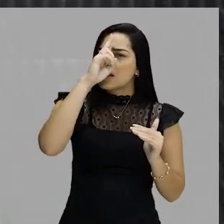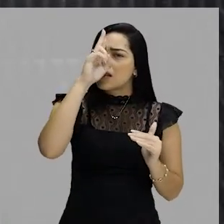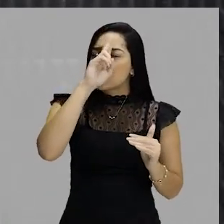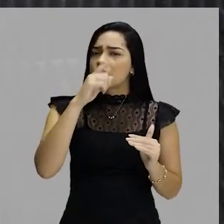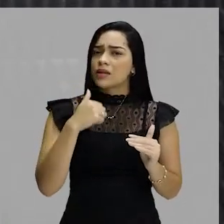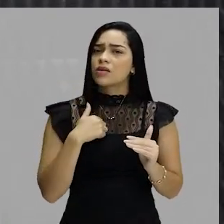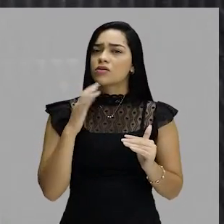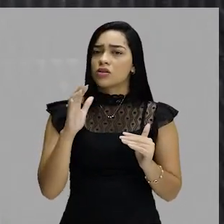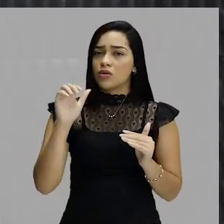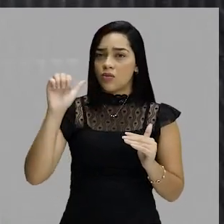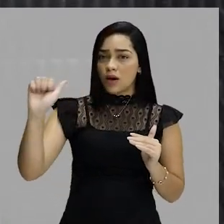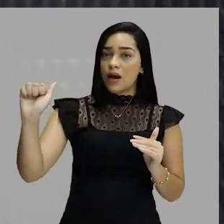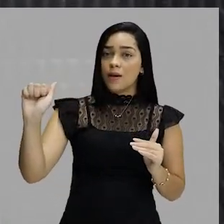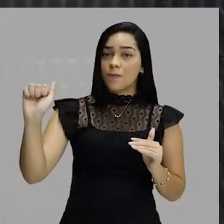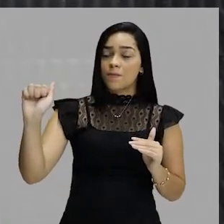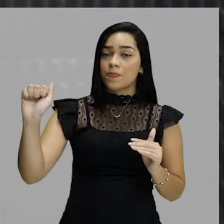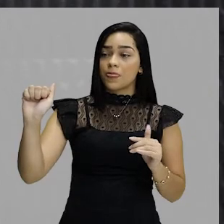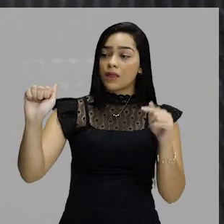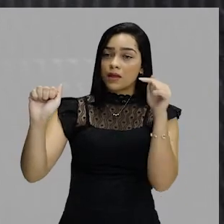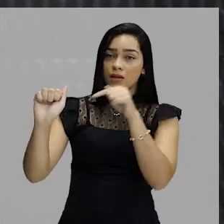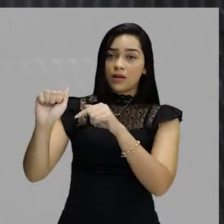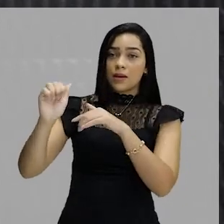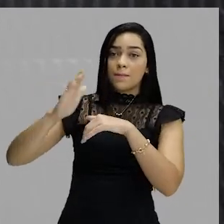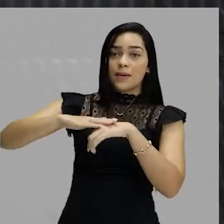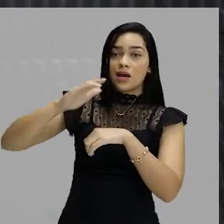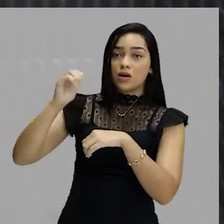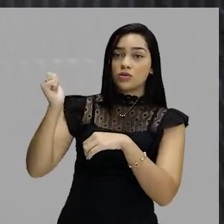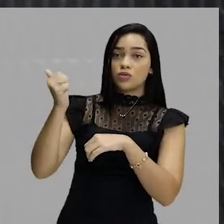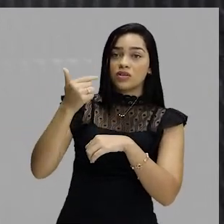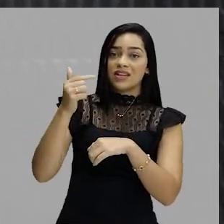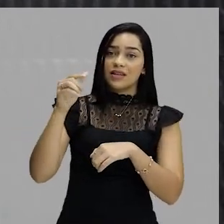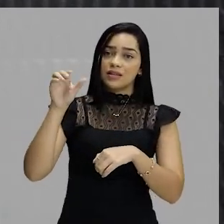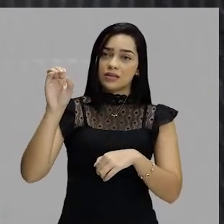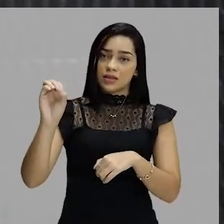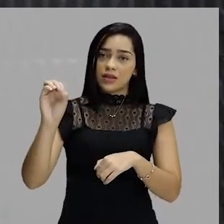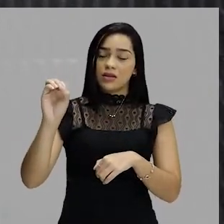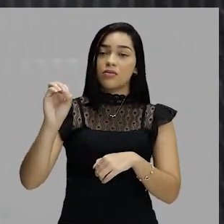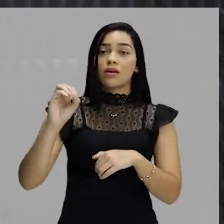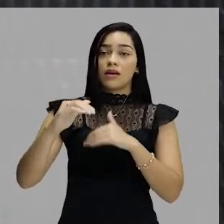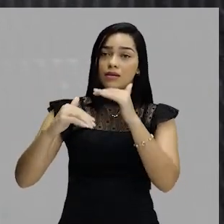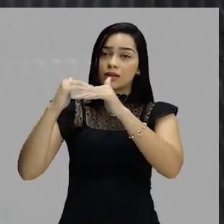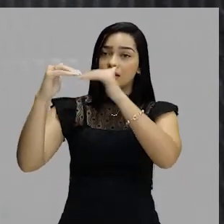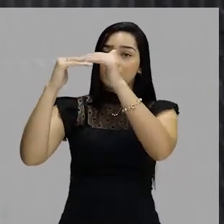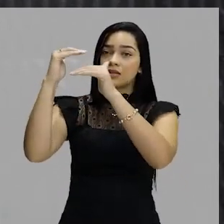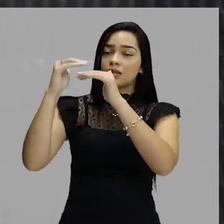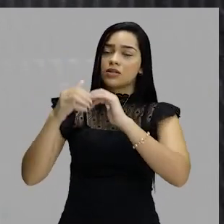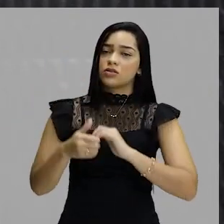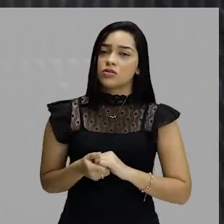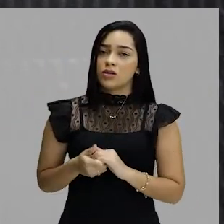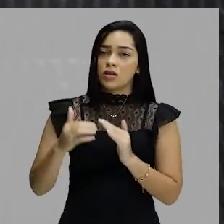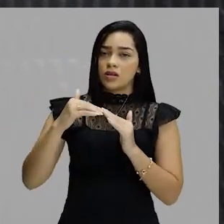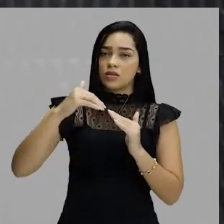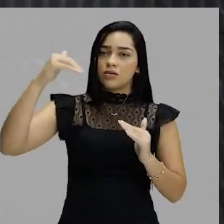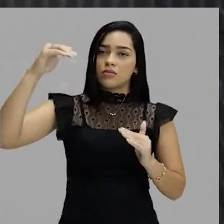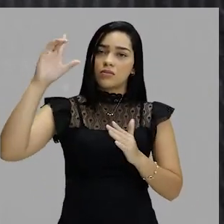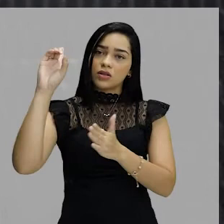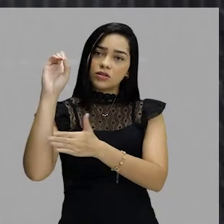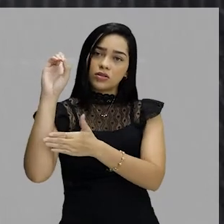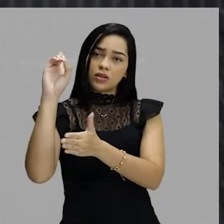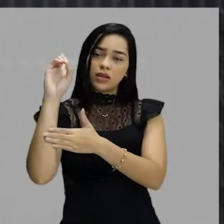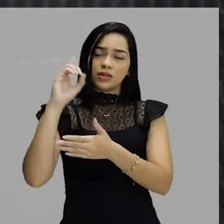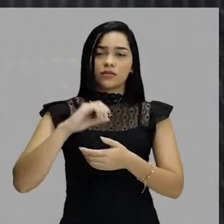do coeficiente A? Quando esse cara era maior do que 0, a função é crescente, ó, e a declividade vai estar para a